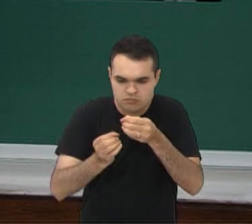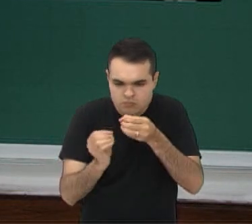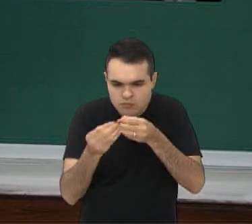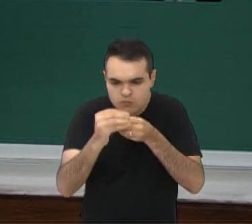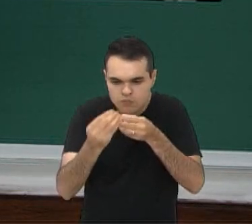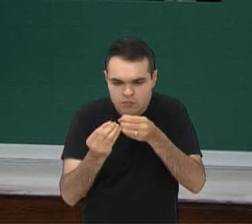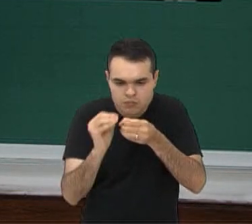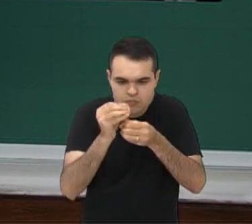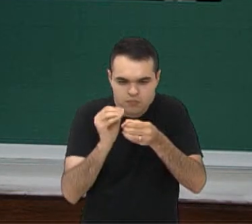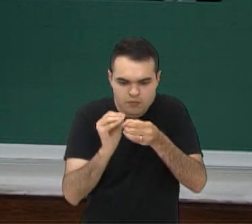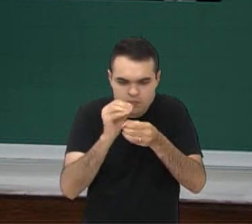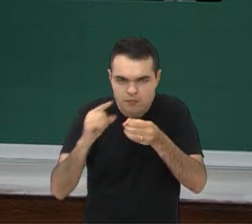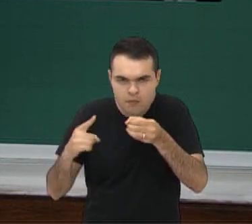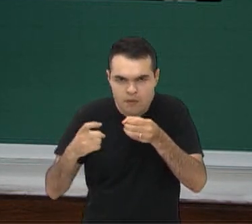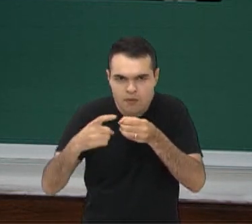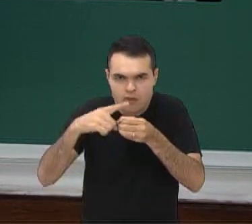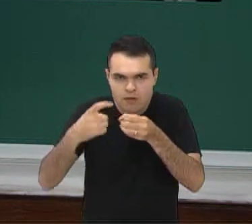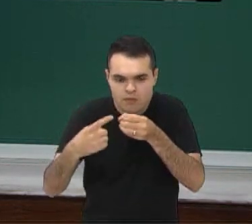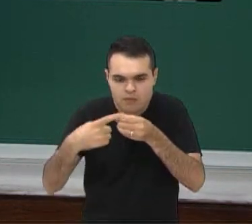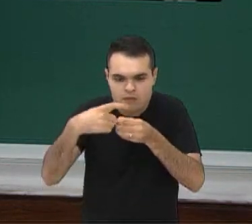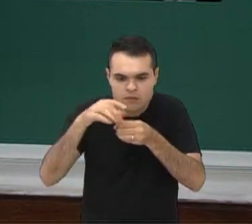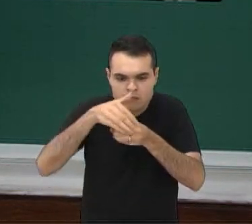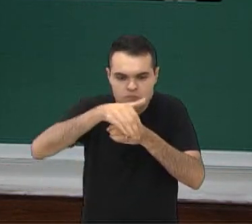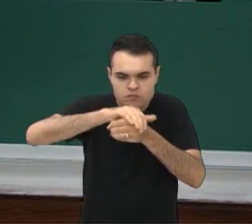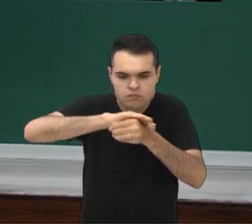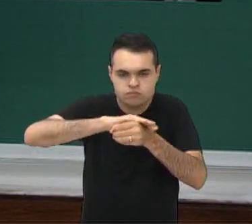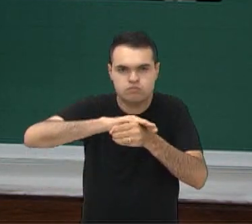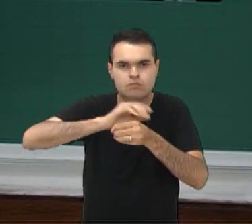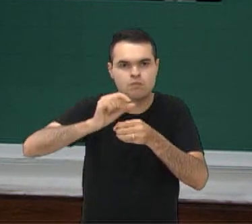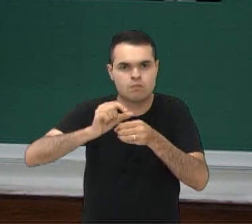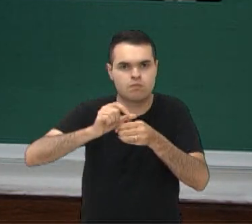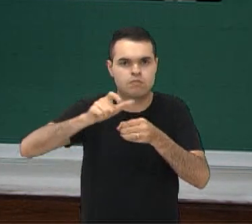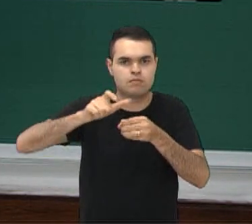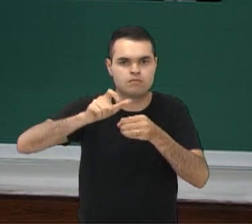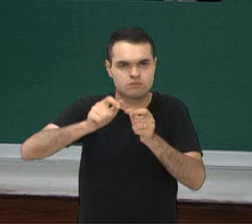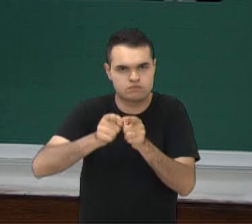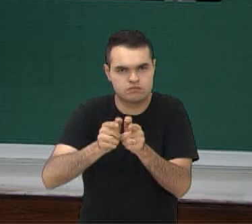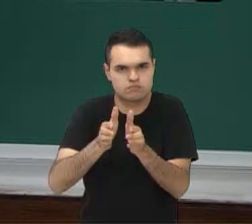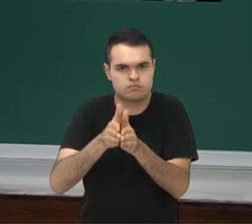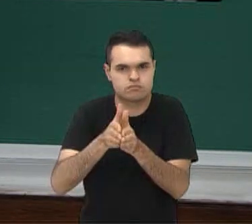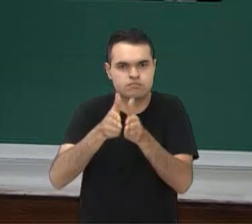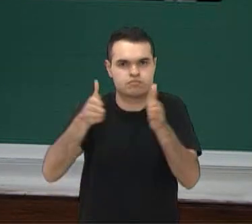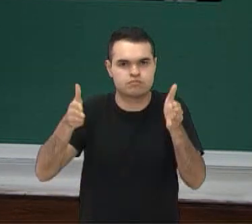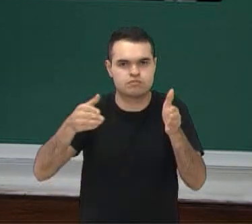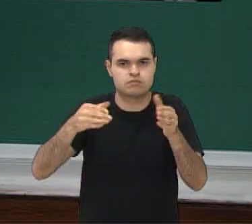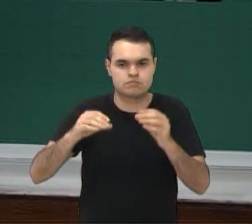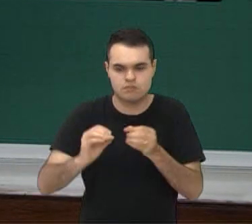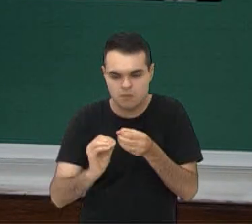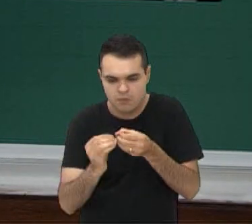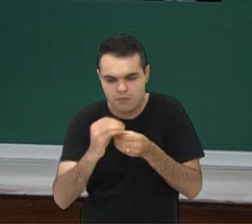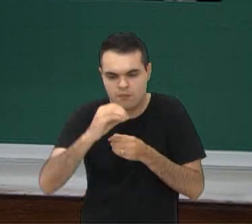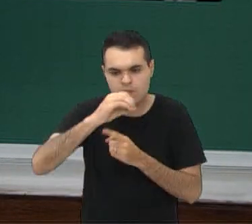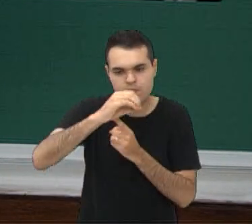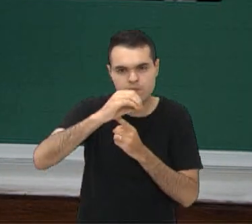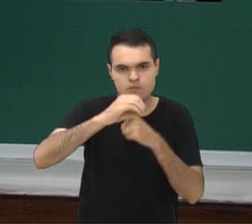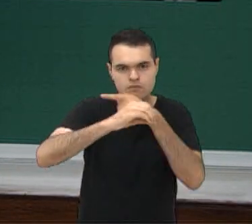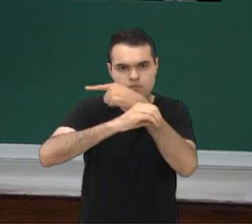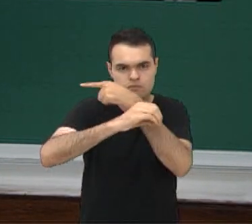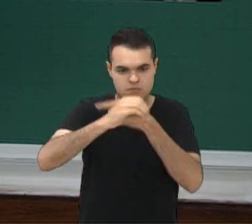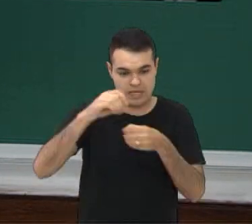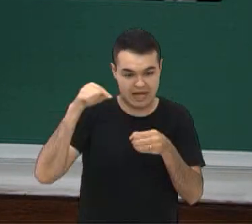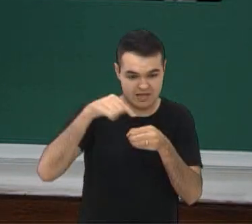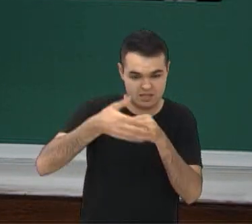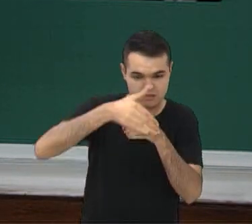para amadurecimento, tá, desse espermatozoide, que ele vai adquirir a cauda, ali vai terminar o seu processo de formação, e